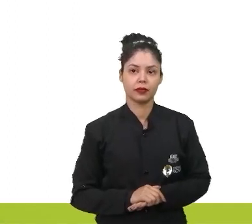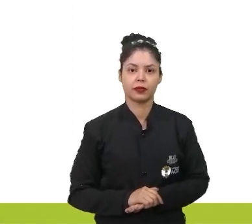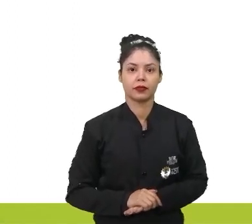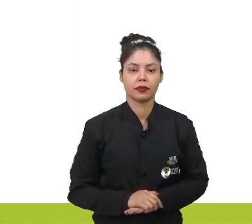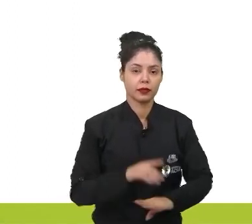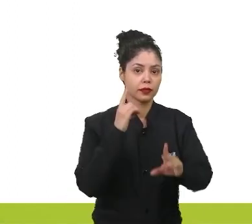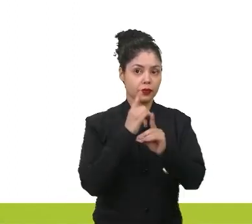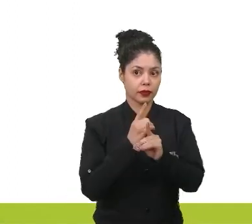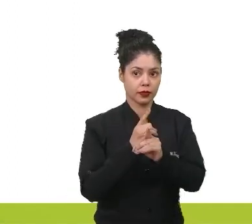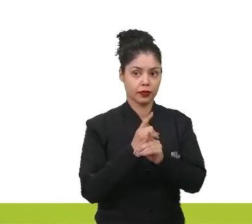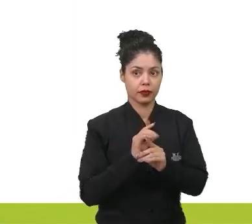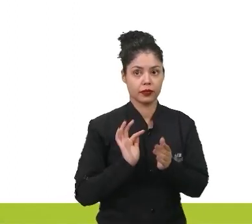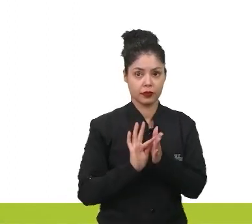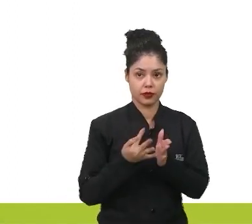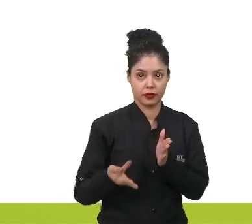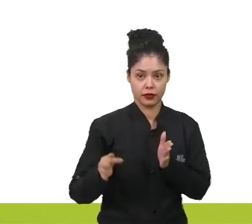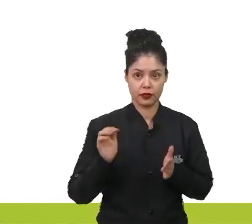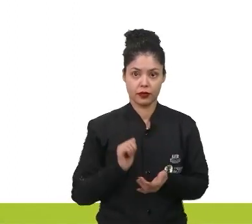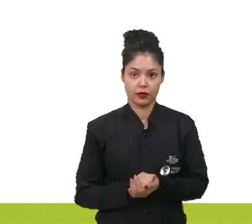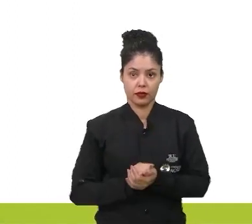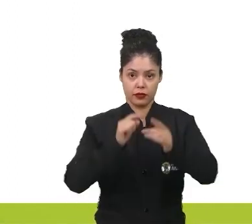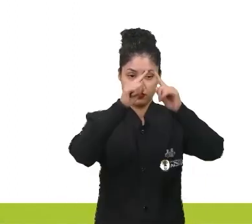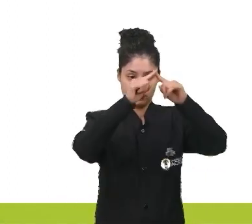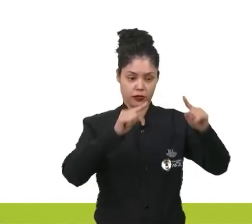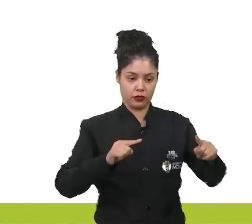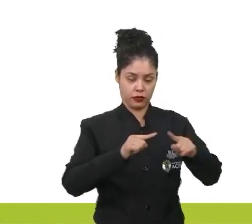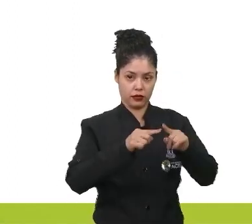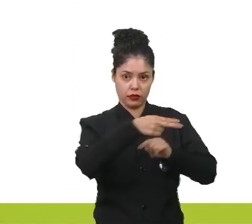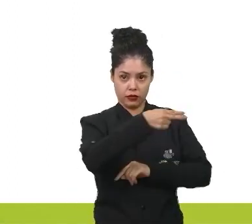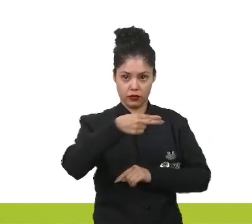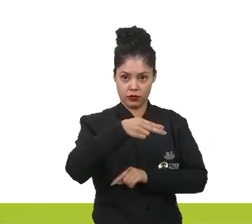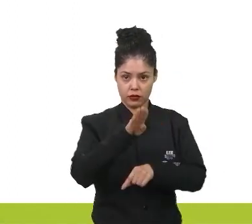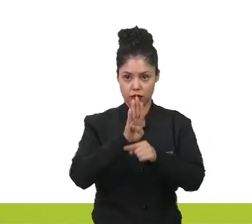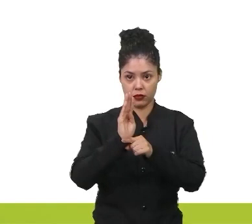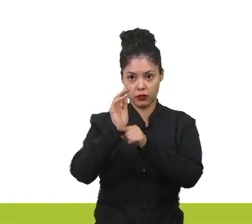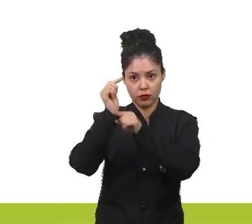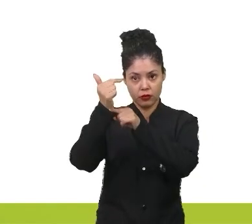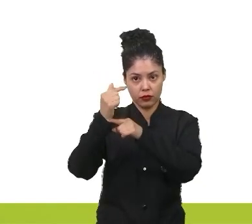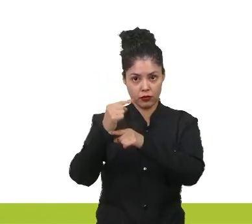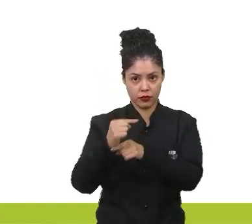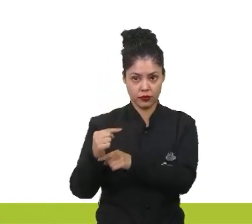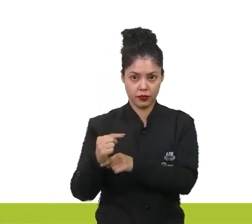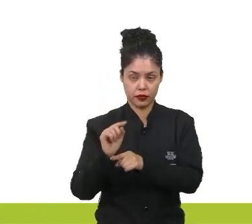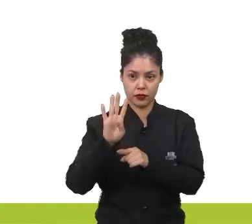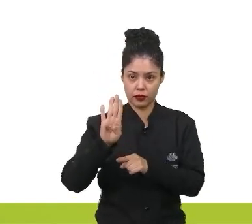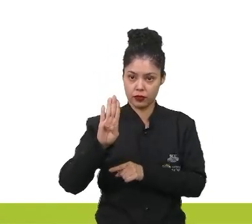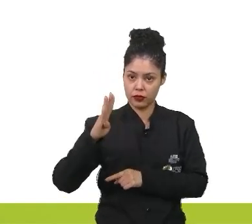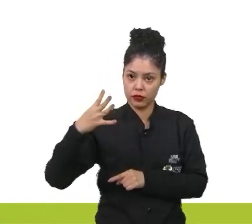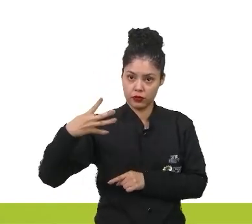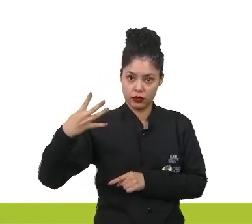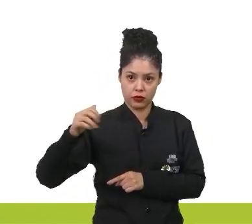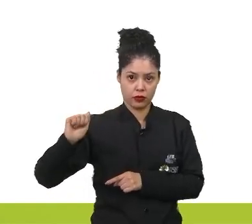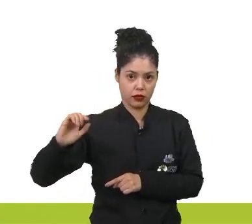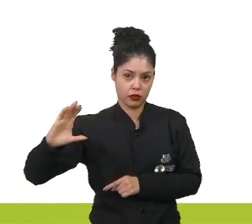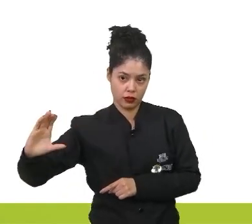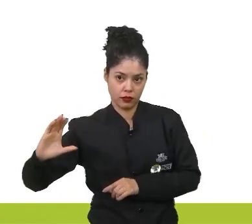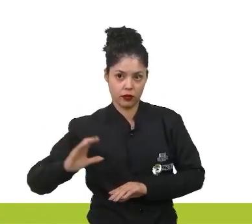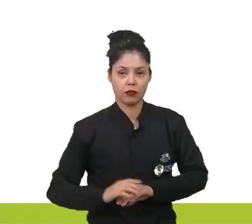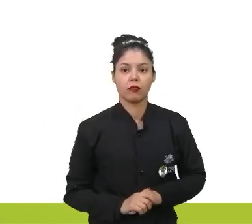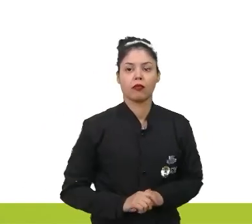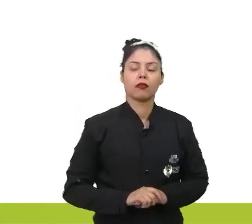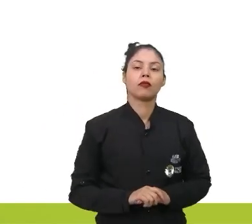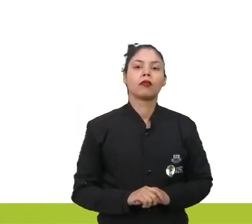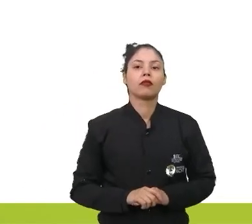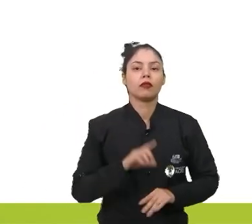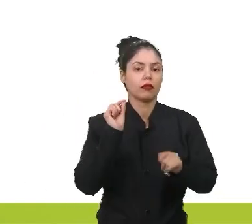encontrar na formulazinha do discriminante delta, né? Lembrando da fórmula aí que vocês devem ter notado, tá bom? Qualquer coisa para o vídeo, olha a